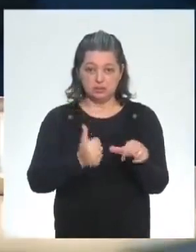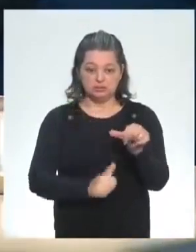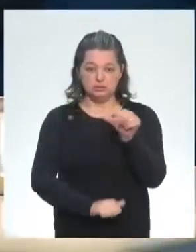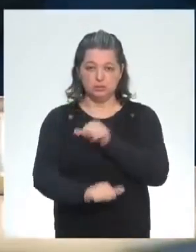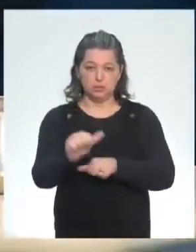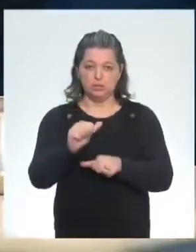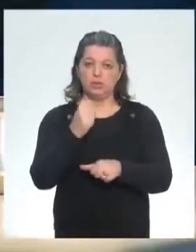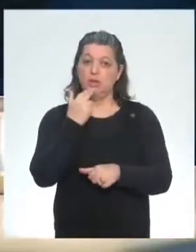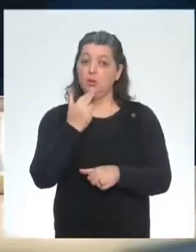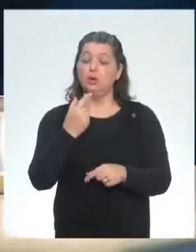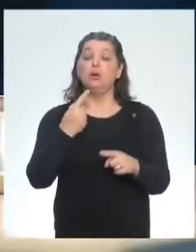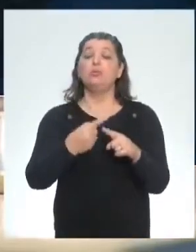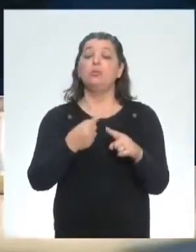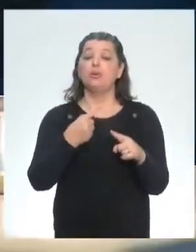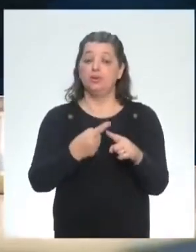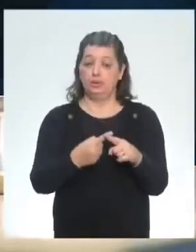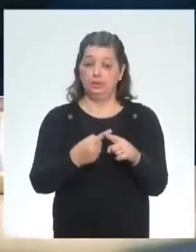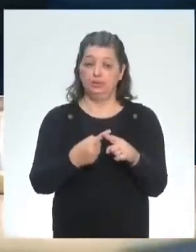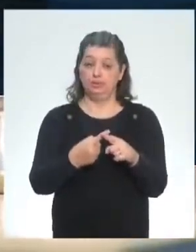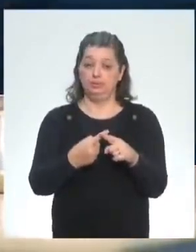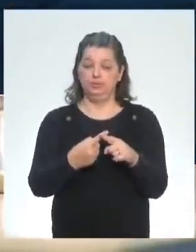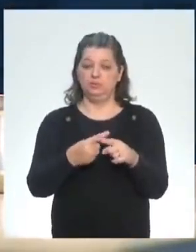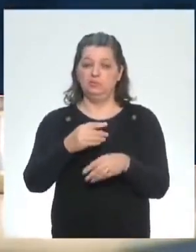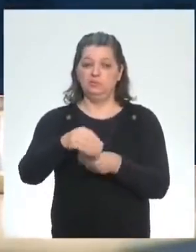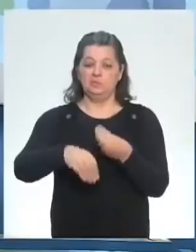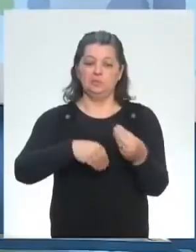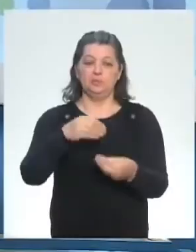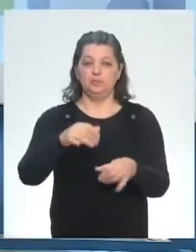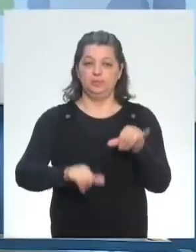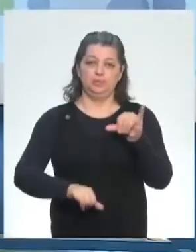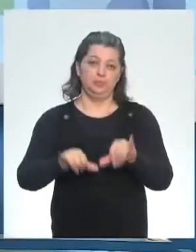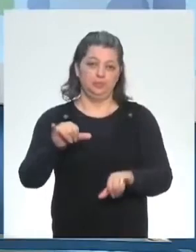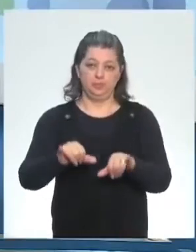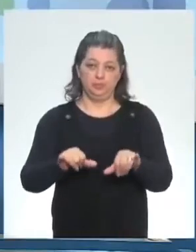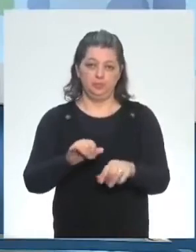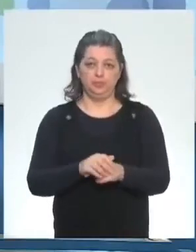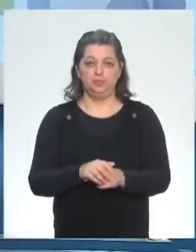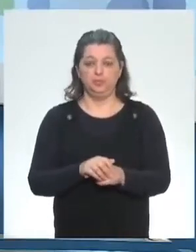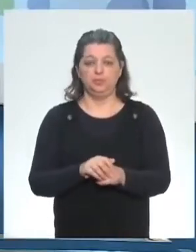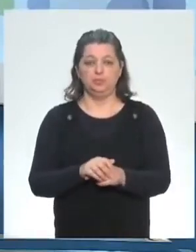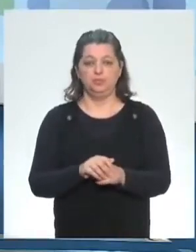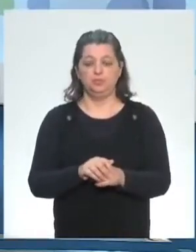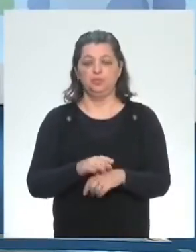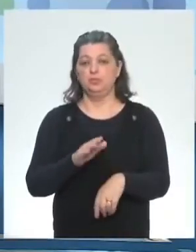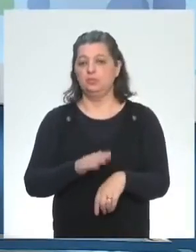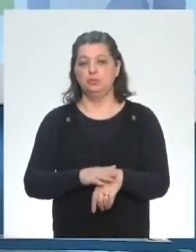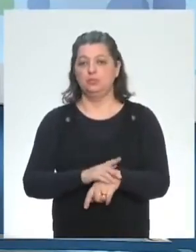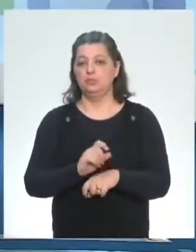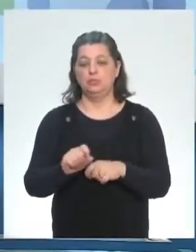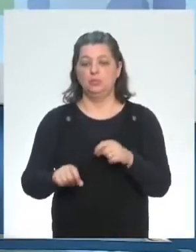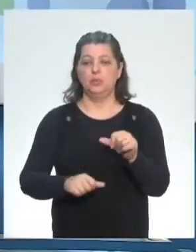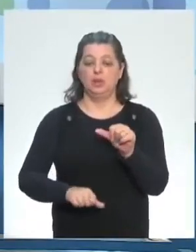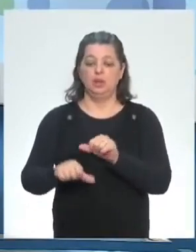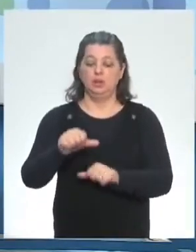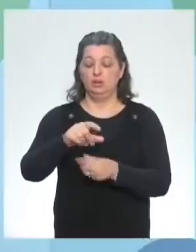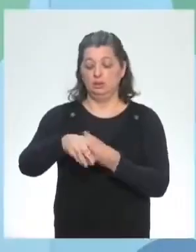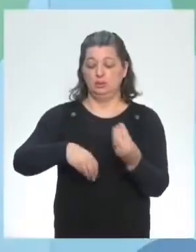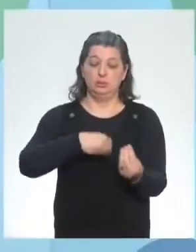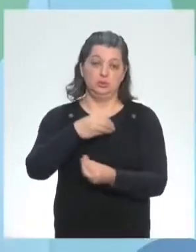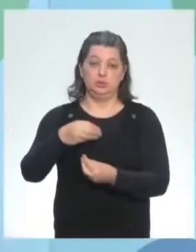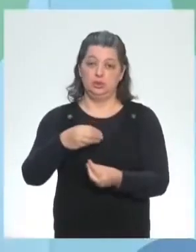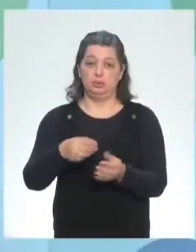Por quê? O fenolftaleína, a substância fenolftaleína, ela reage com a base. Então, se eu tenho